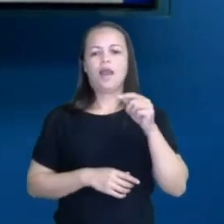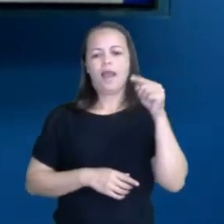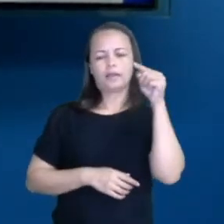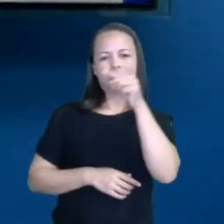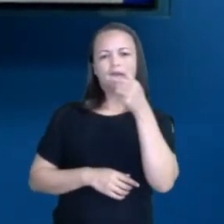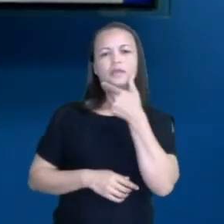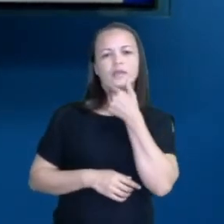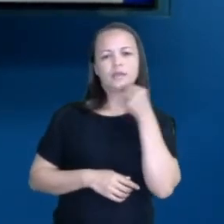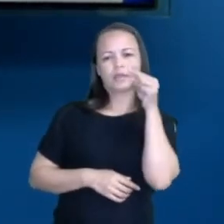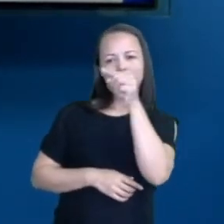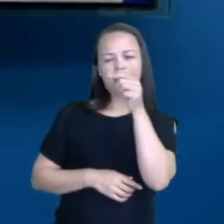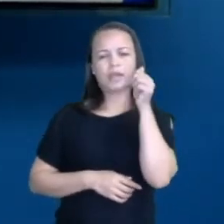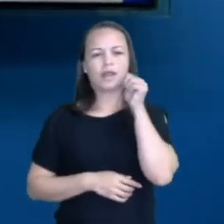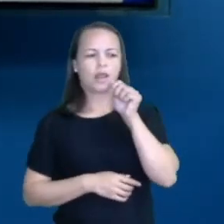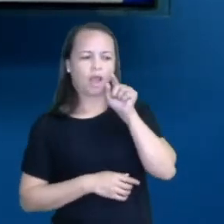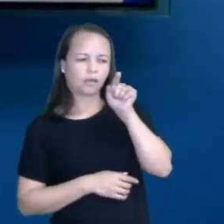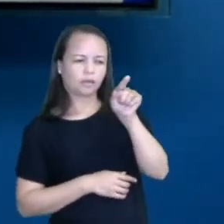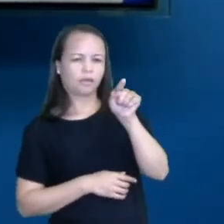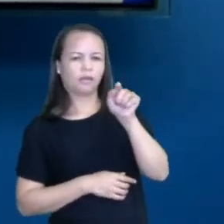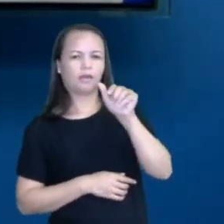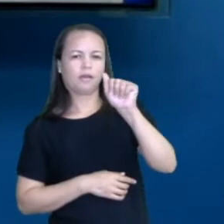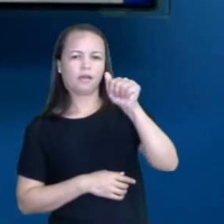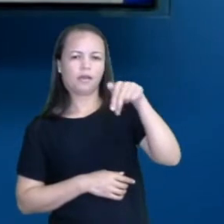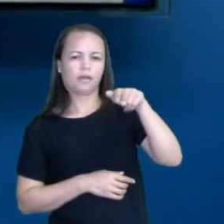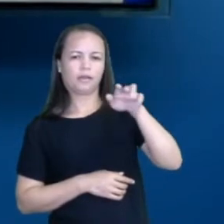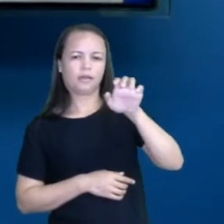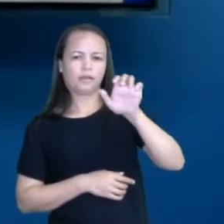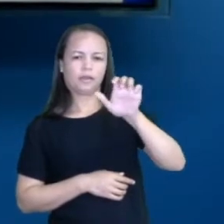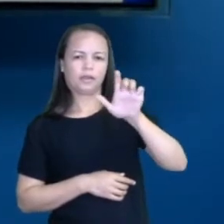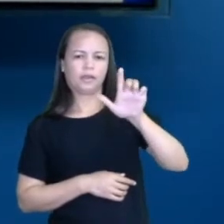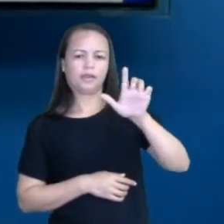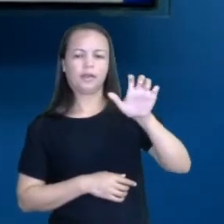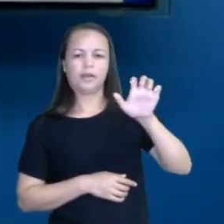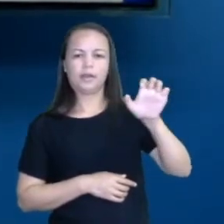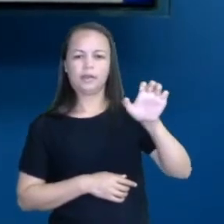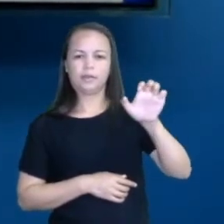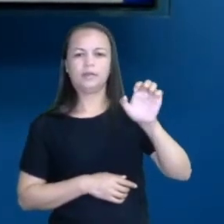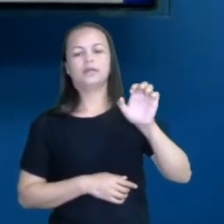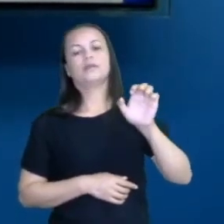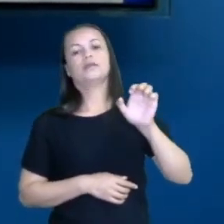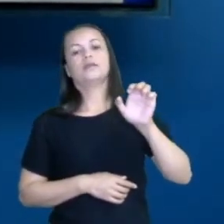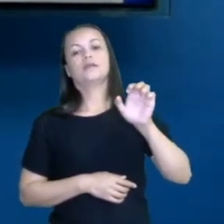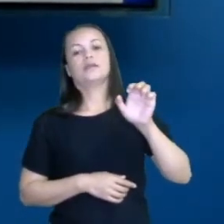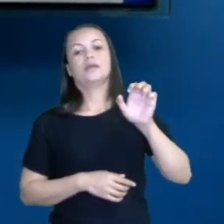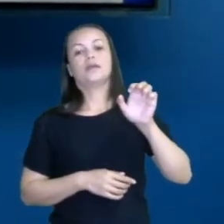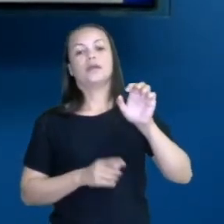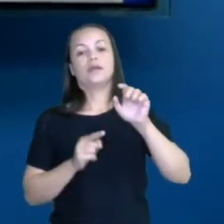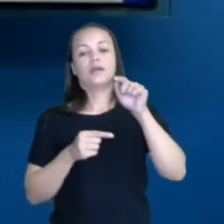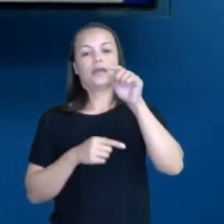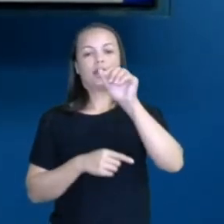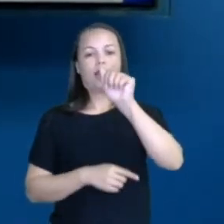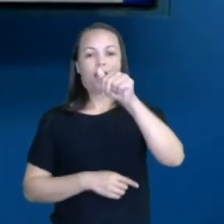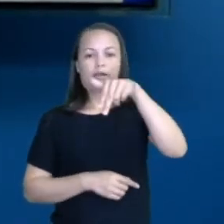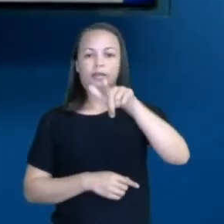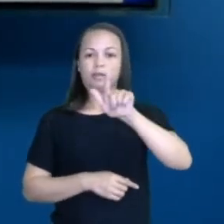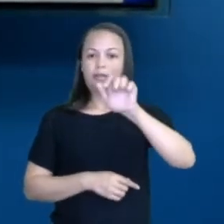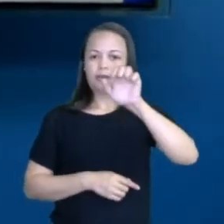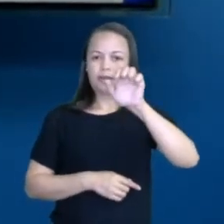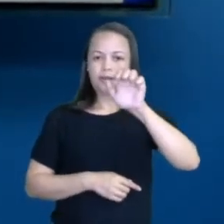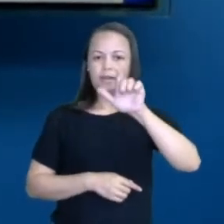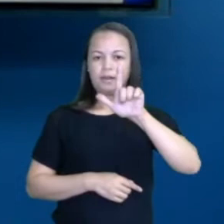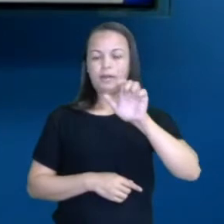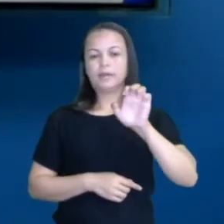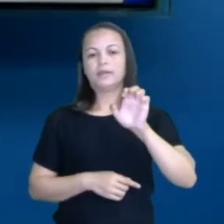nós escrevemos aquele, aquela com apenas um L, mas no período colonial, posso dizer que até os anos